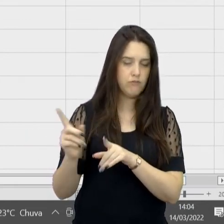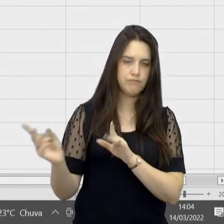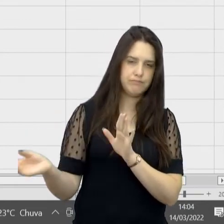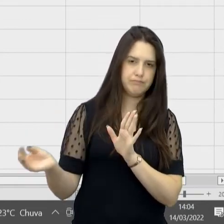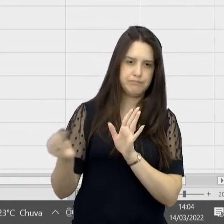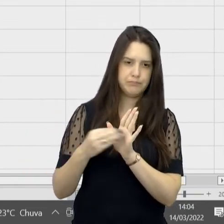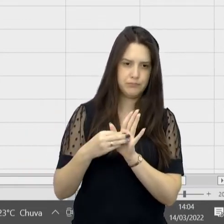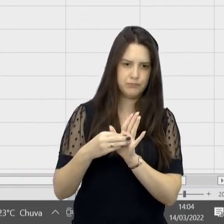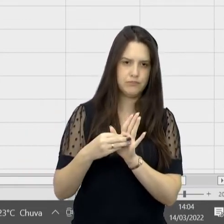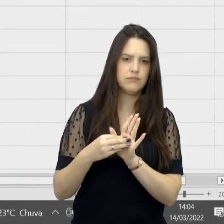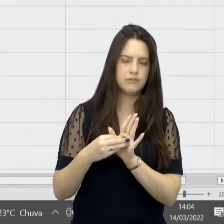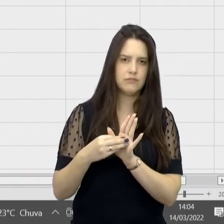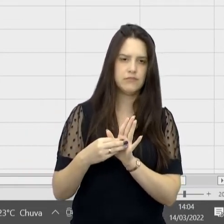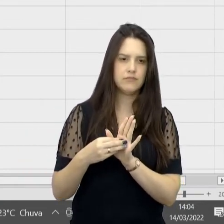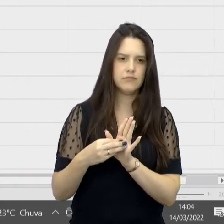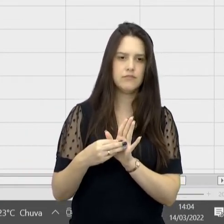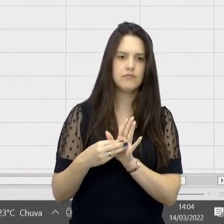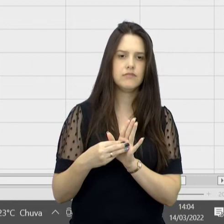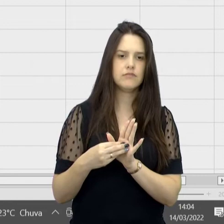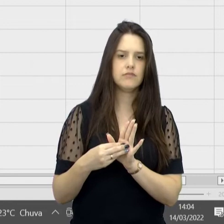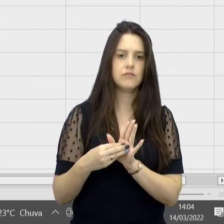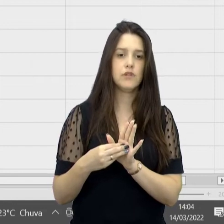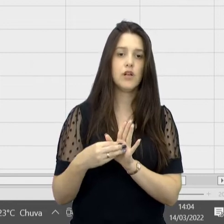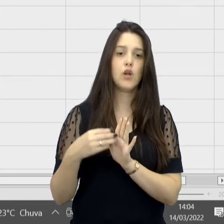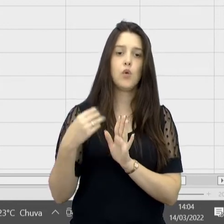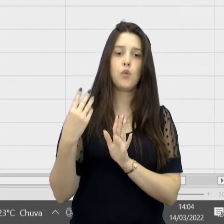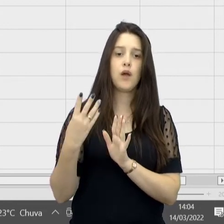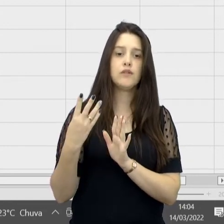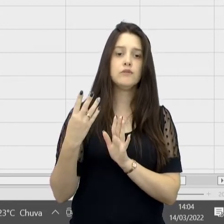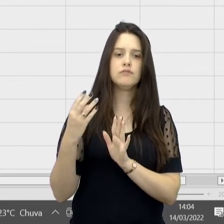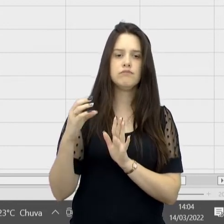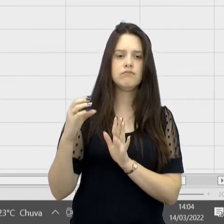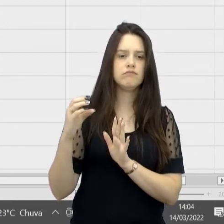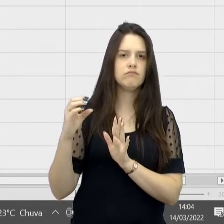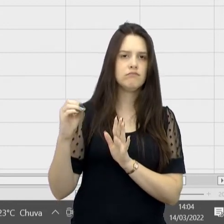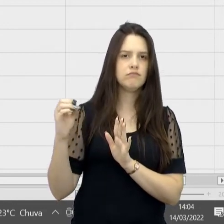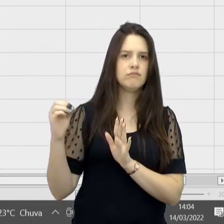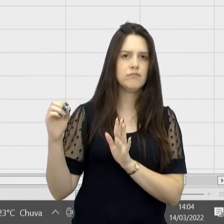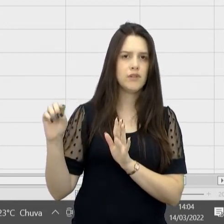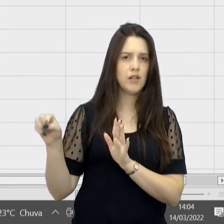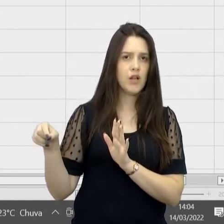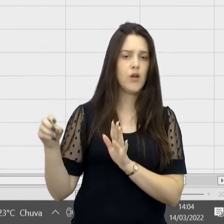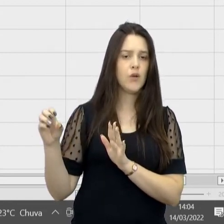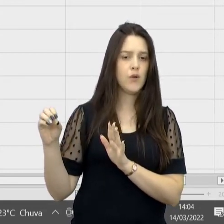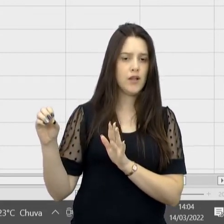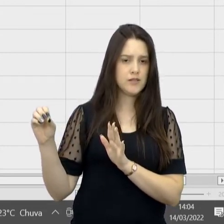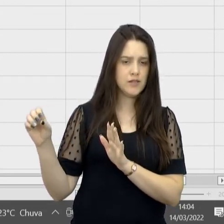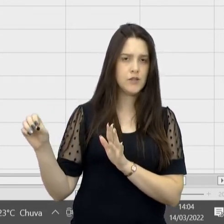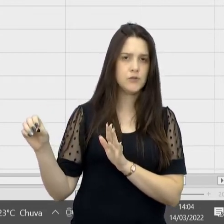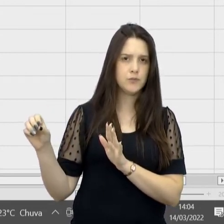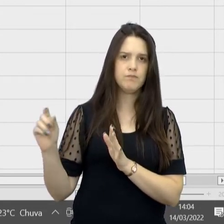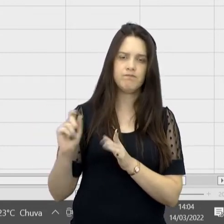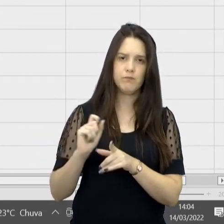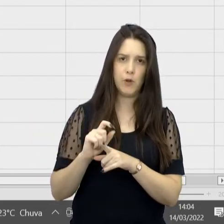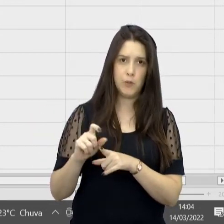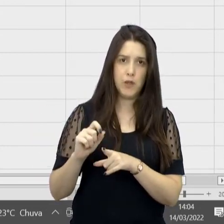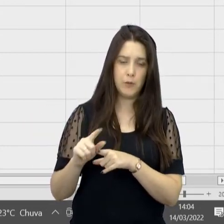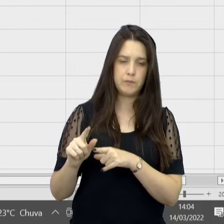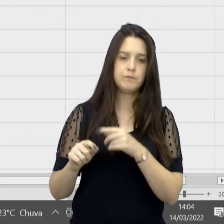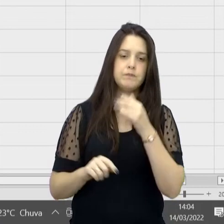paga e eu vou colocar R$400 de aluguel. 400, não precisa pôr vírgula nem nada, ele vai fazer isso